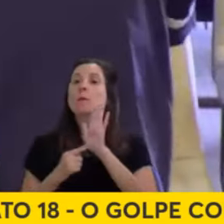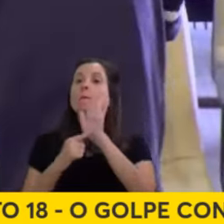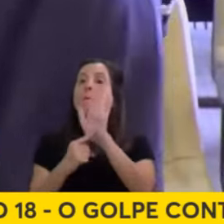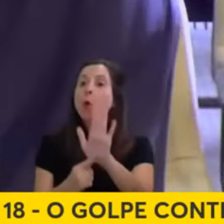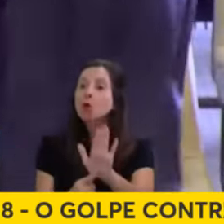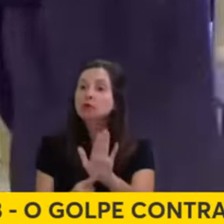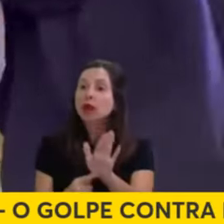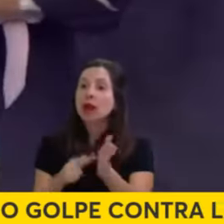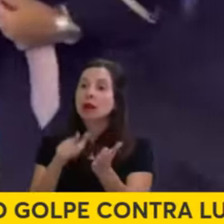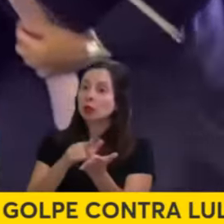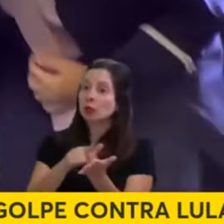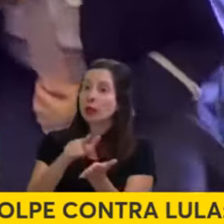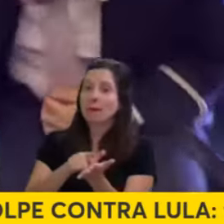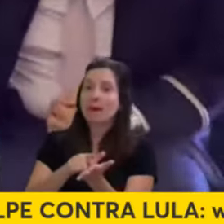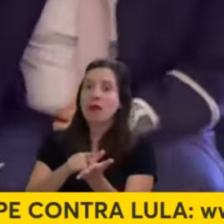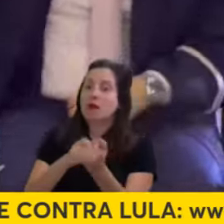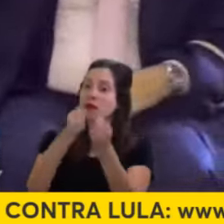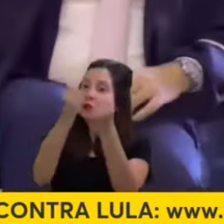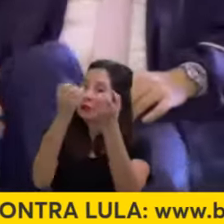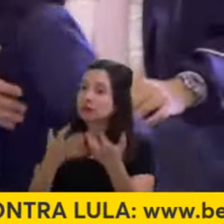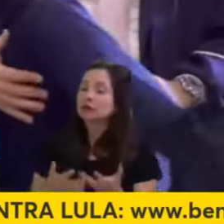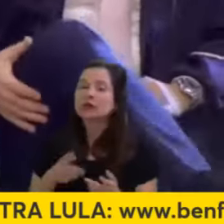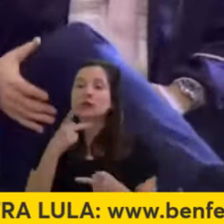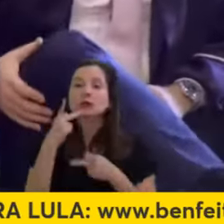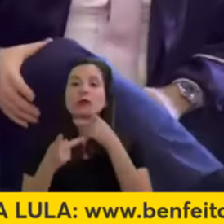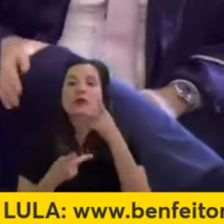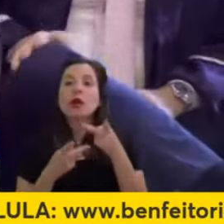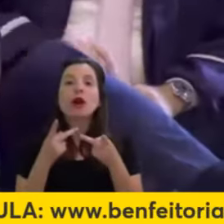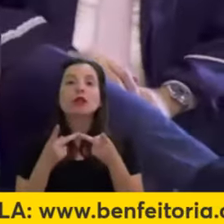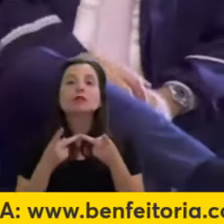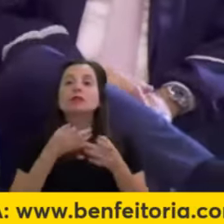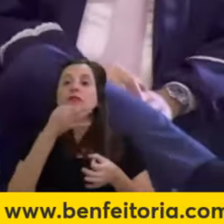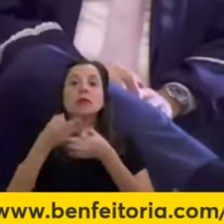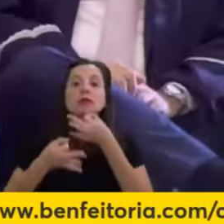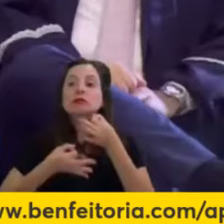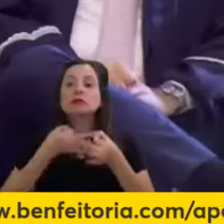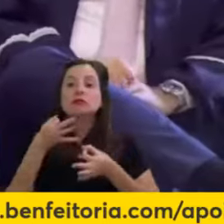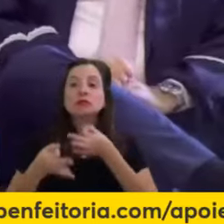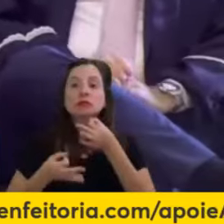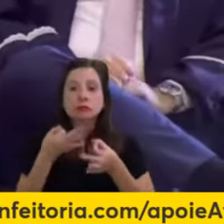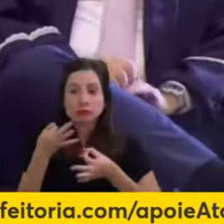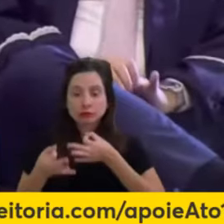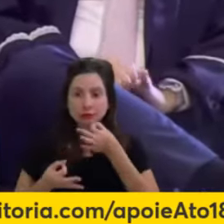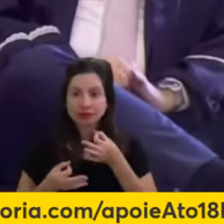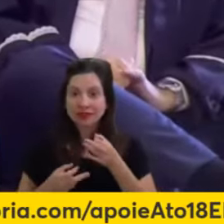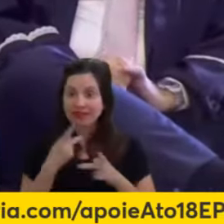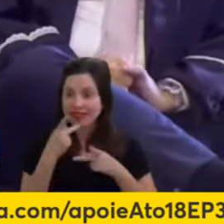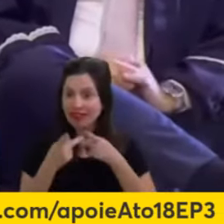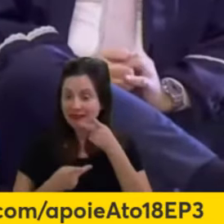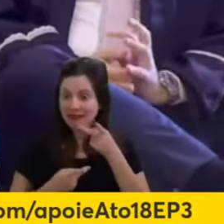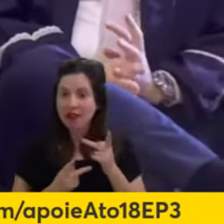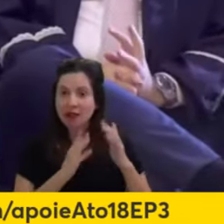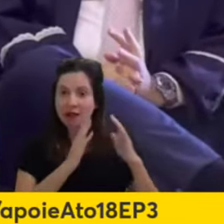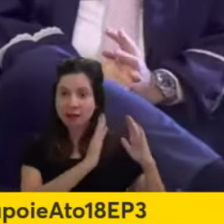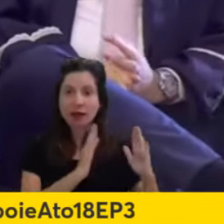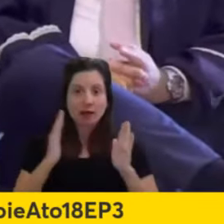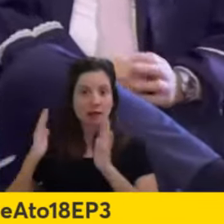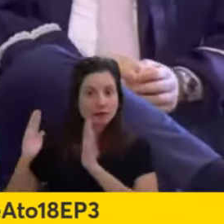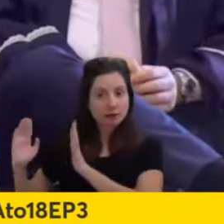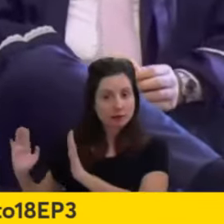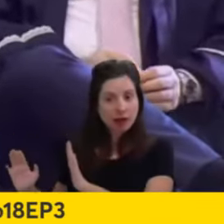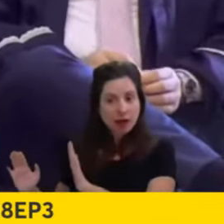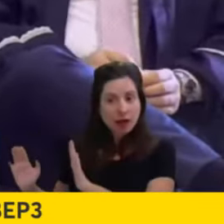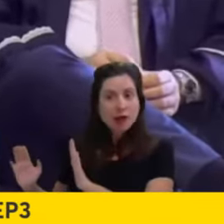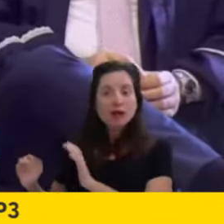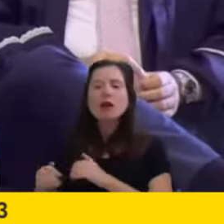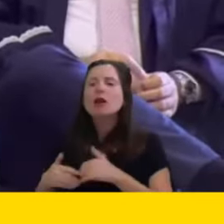veja-se quando se fala também nesse aspecto aqui muito eh eh recorrente na fala do da das partes a respeito de Ah qual